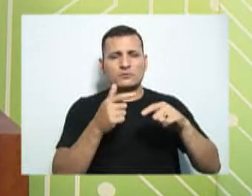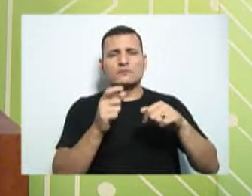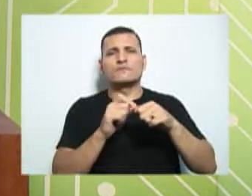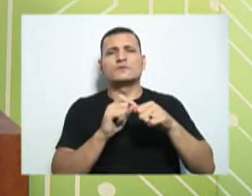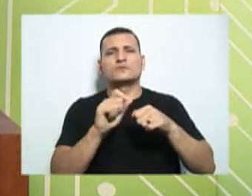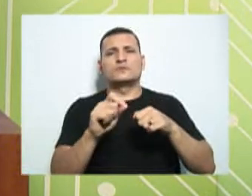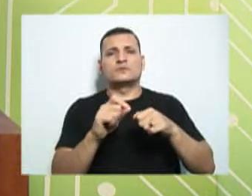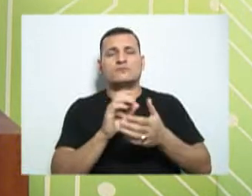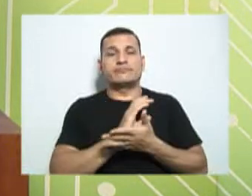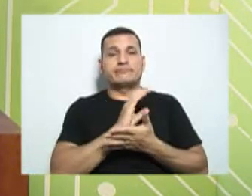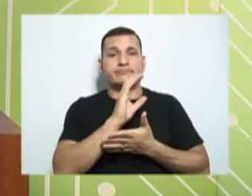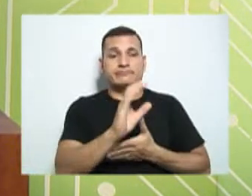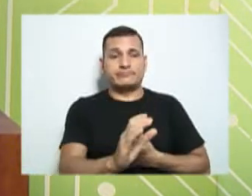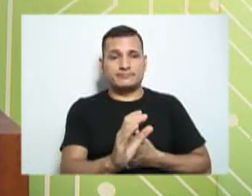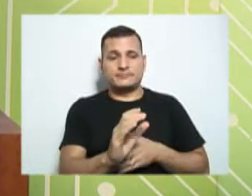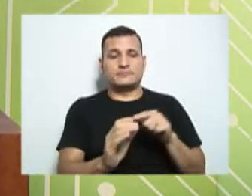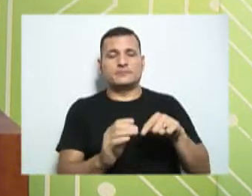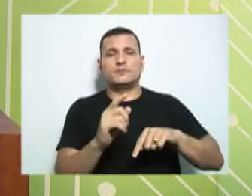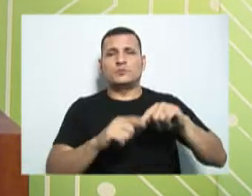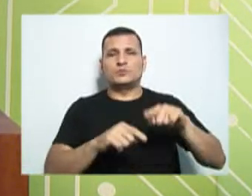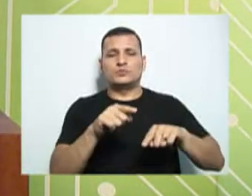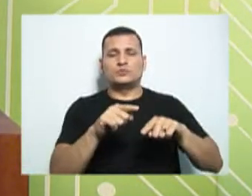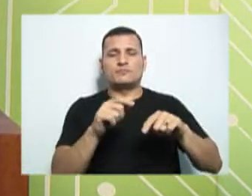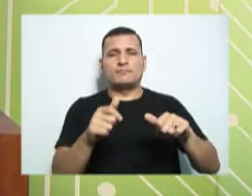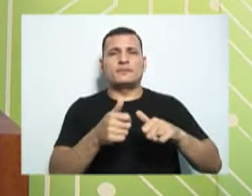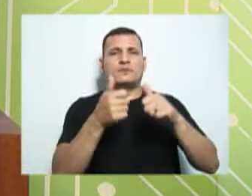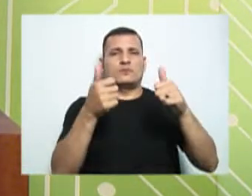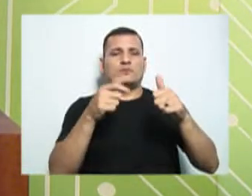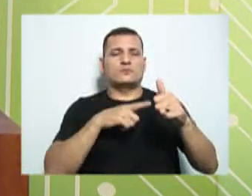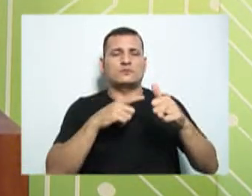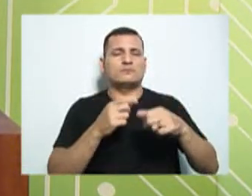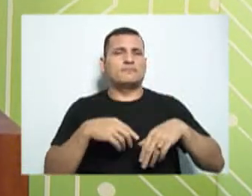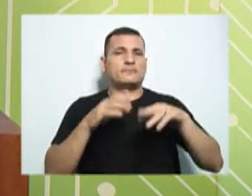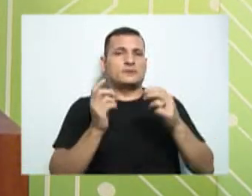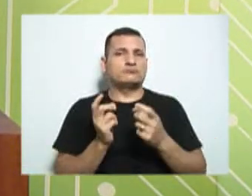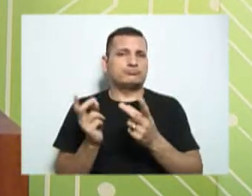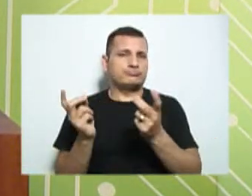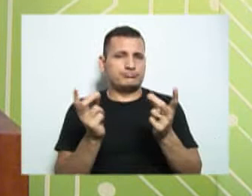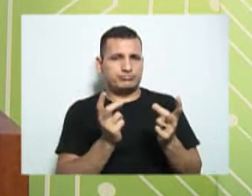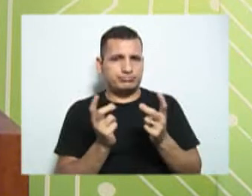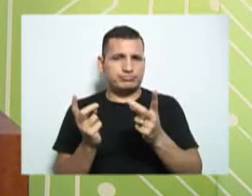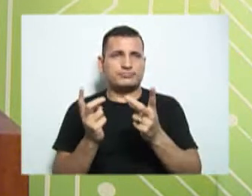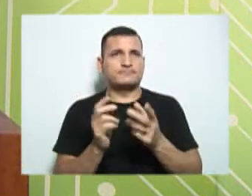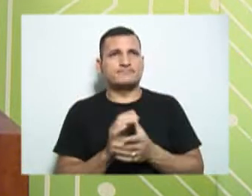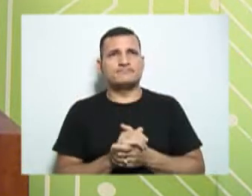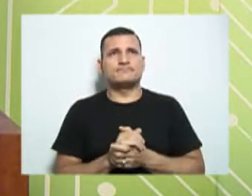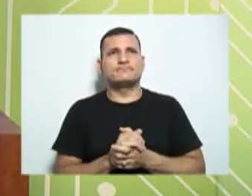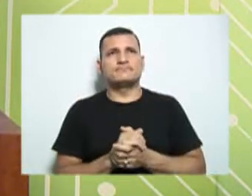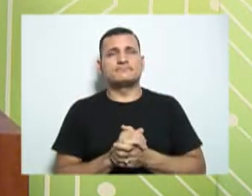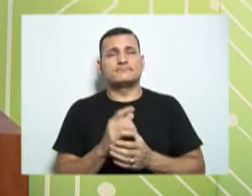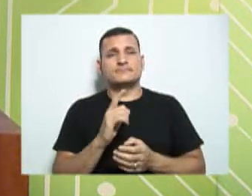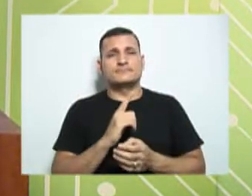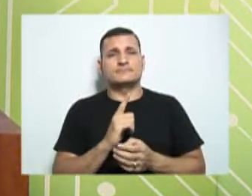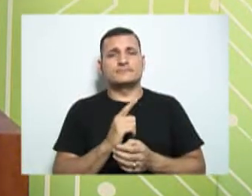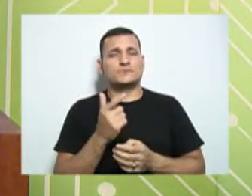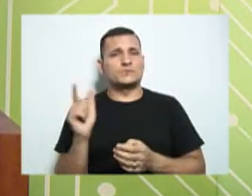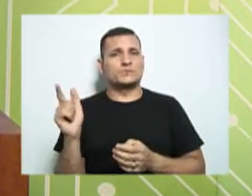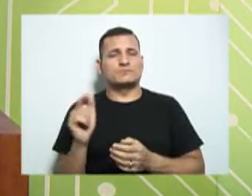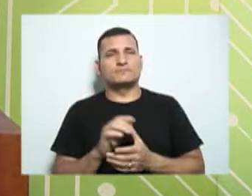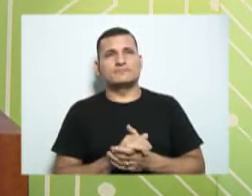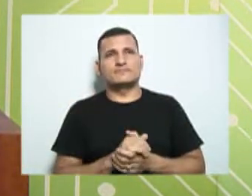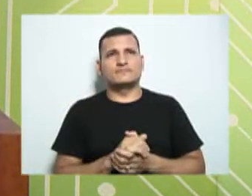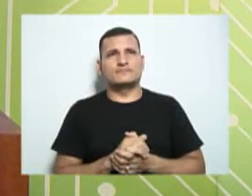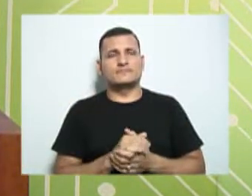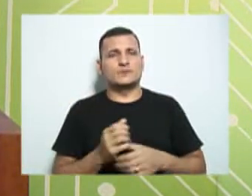Fazendo um investimento para que esse produto fique melhor e tenha uma maior saída. Mas nós temos ainda mais duas questões com relação